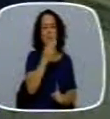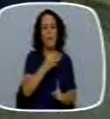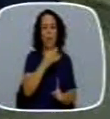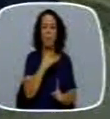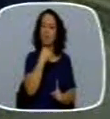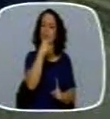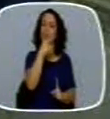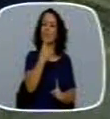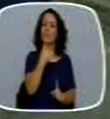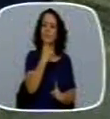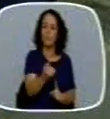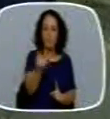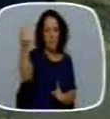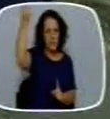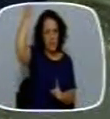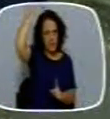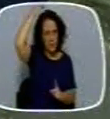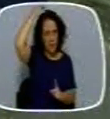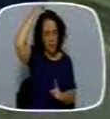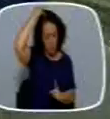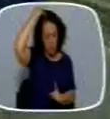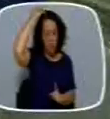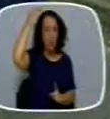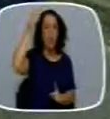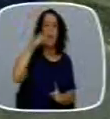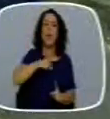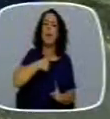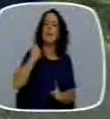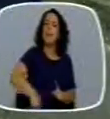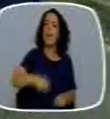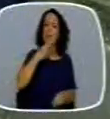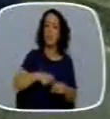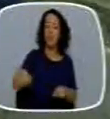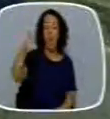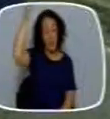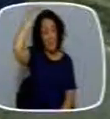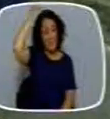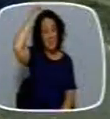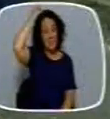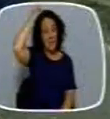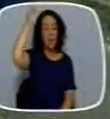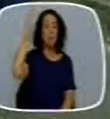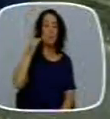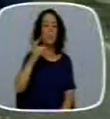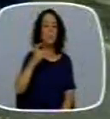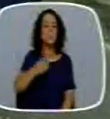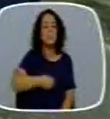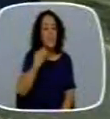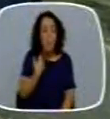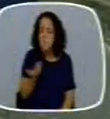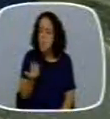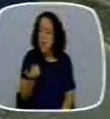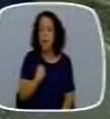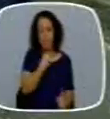sinal não chega ao cérebro, o cérebro acha que a pessoa não tem energia suficiente e está permanentemente a dar ordem para comer. E